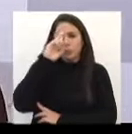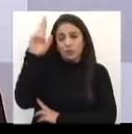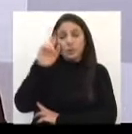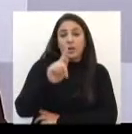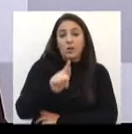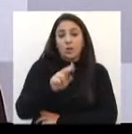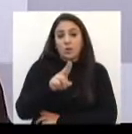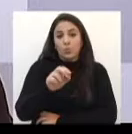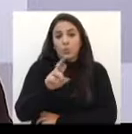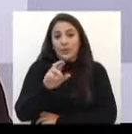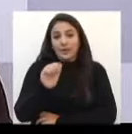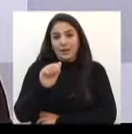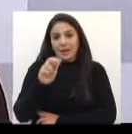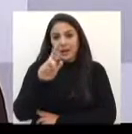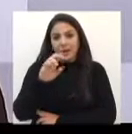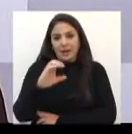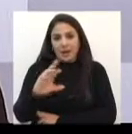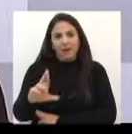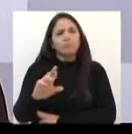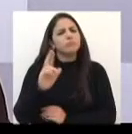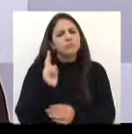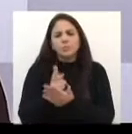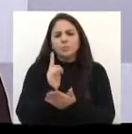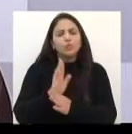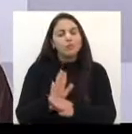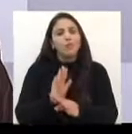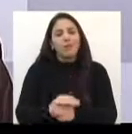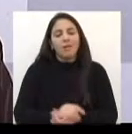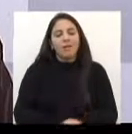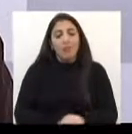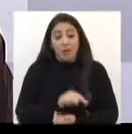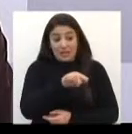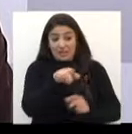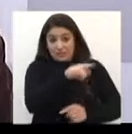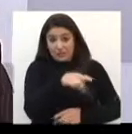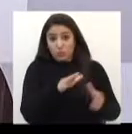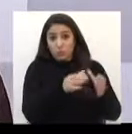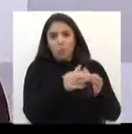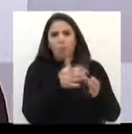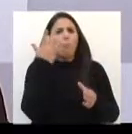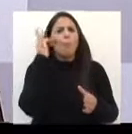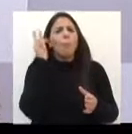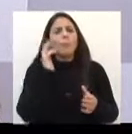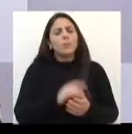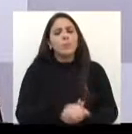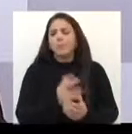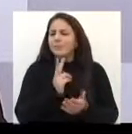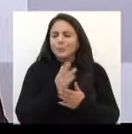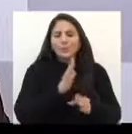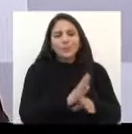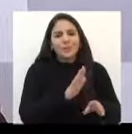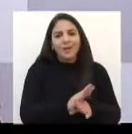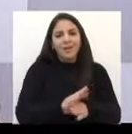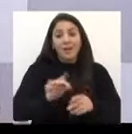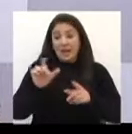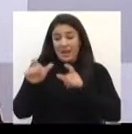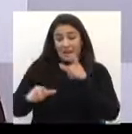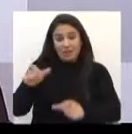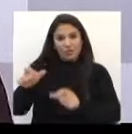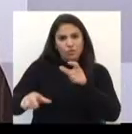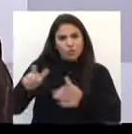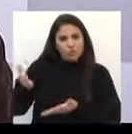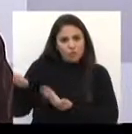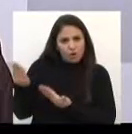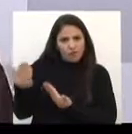que muito me ajudaram. Sem eles saberem, eles estavam me ajudando, porque a cada menino que eu encaminhava para eles, a cada pessoa que as outras